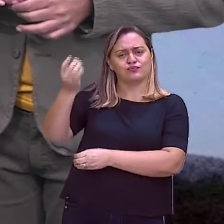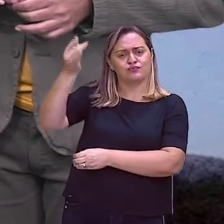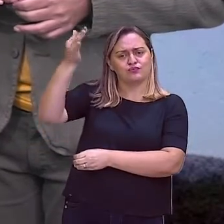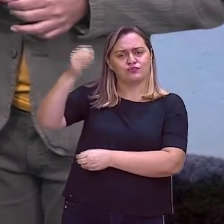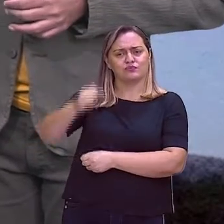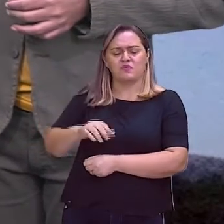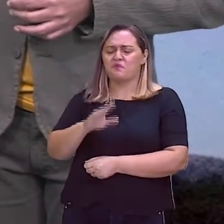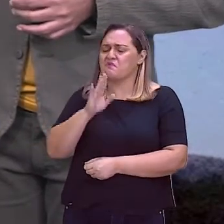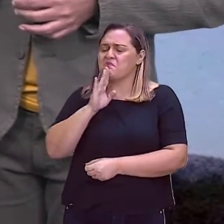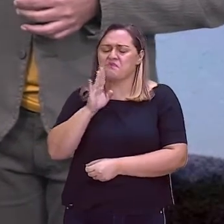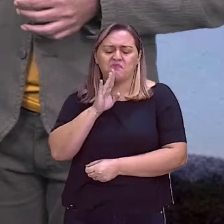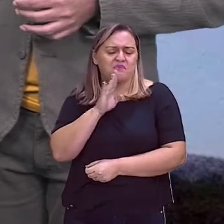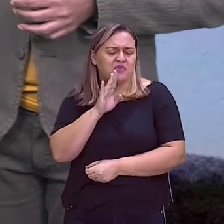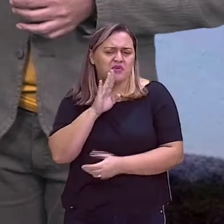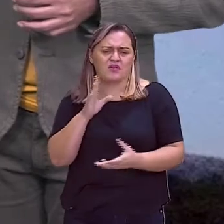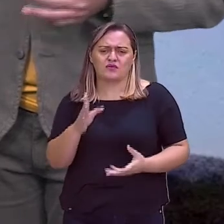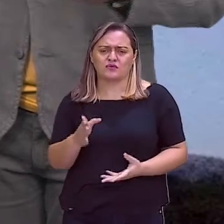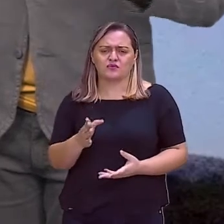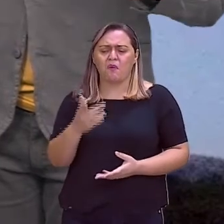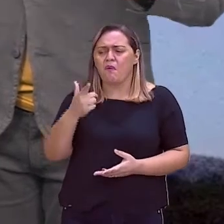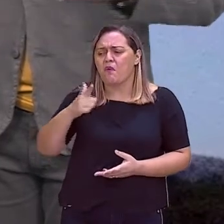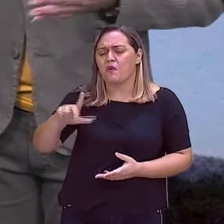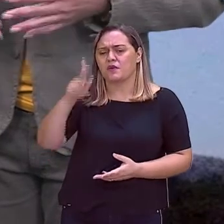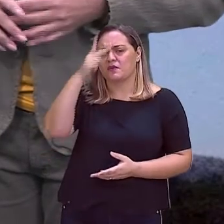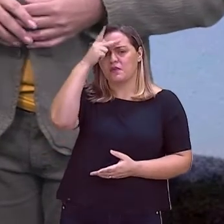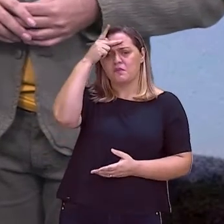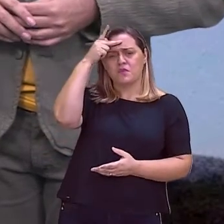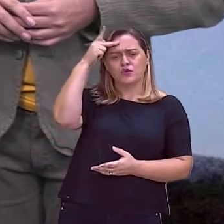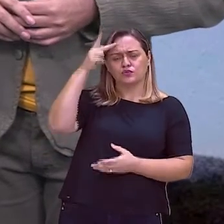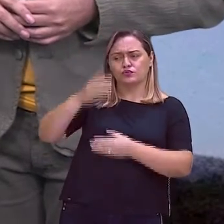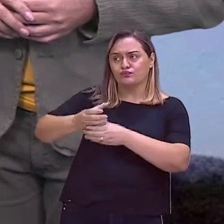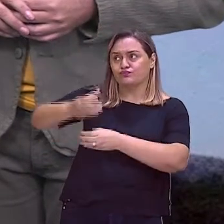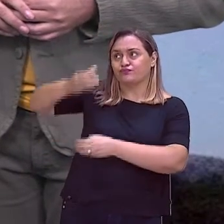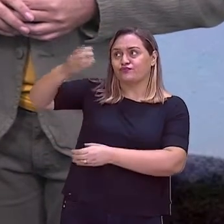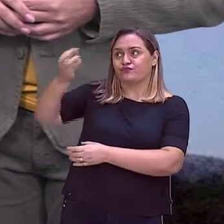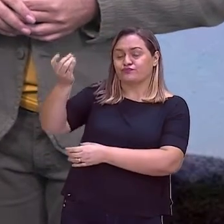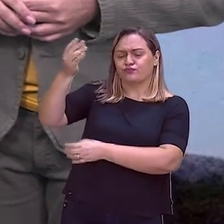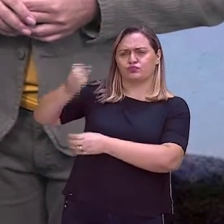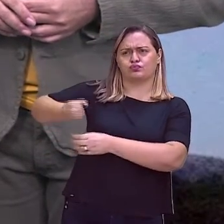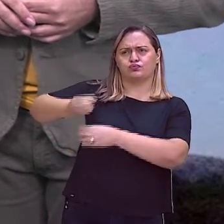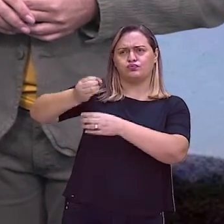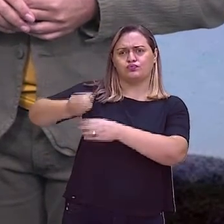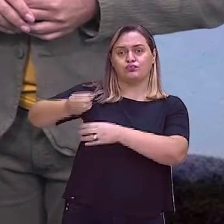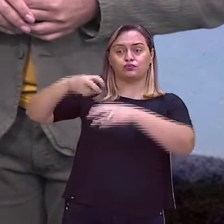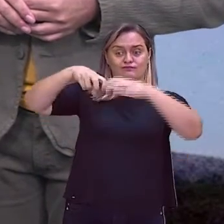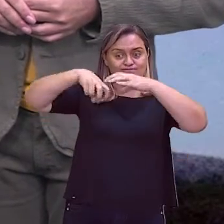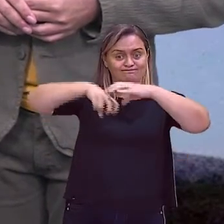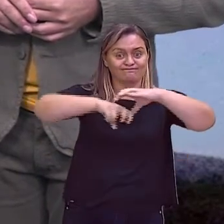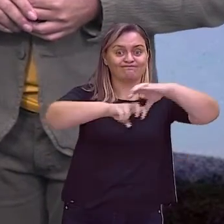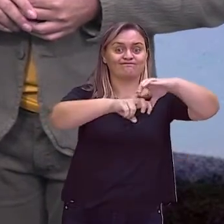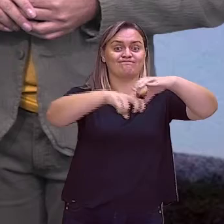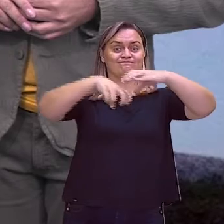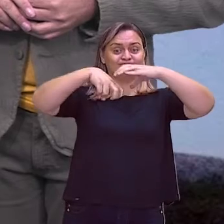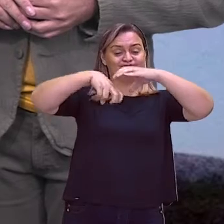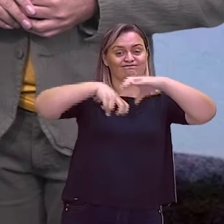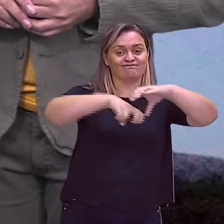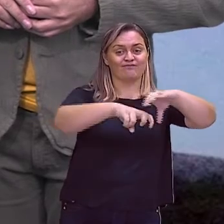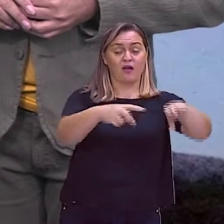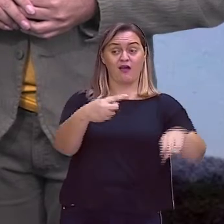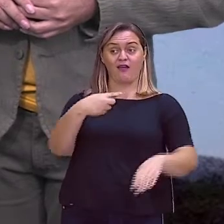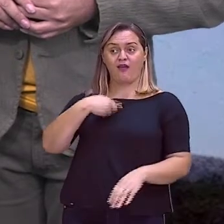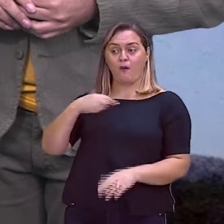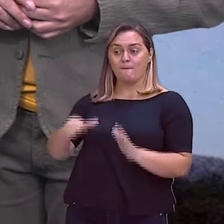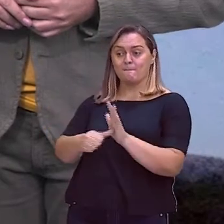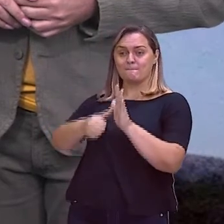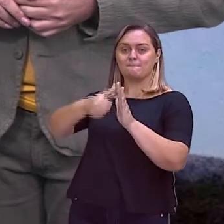história da tocha olímpica alguém que tenha carregado em um voo de paraglider. Eu fui o